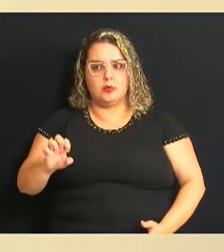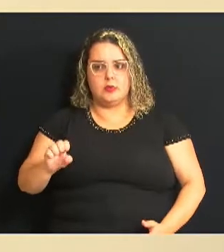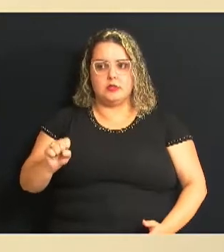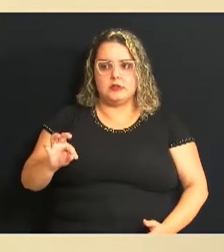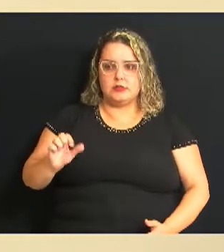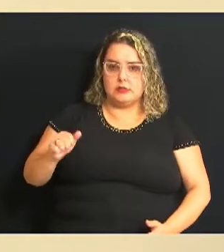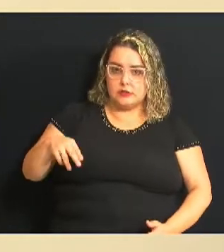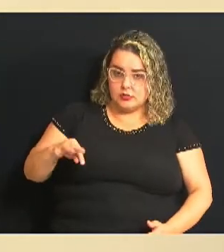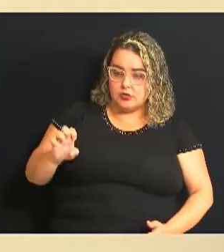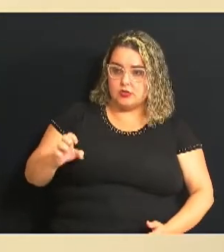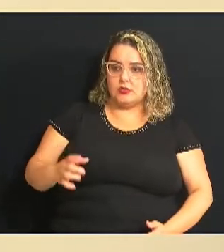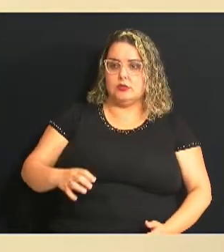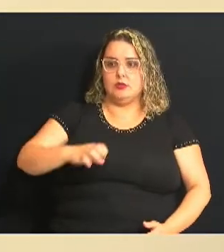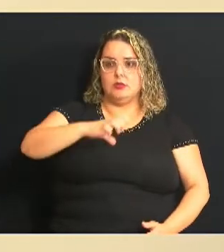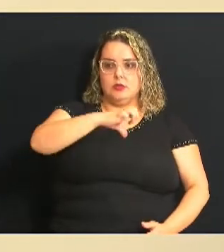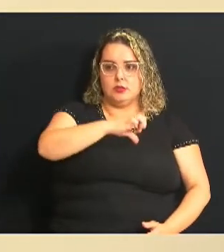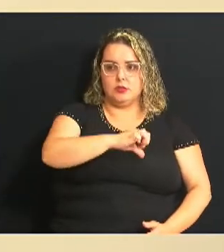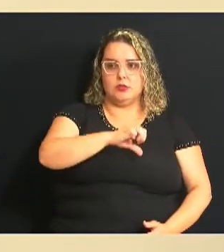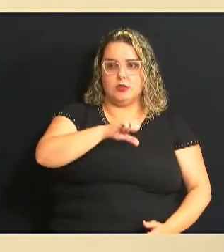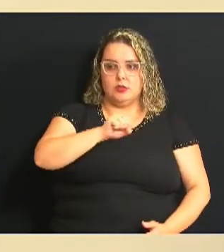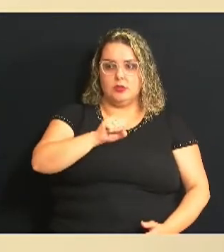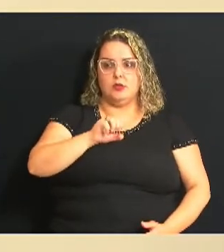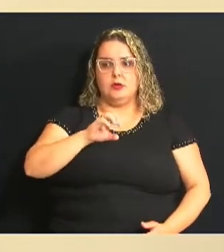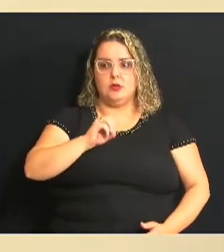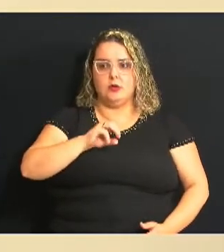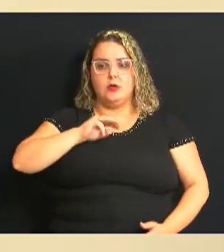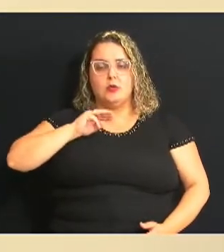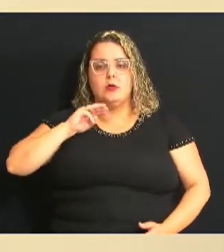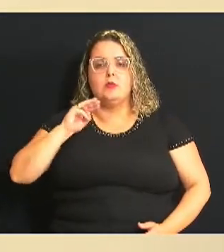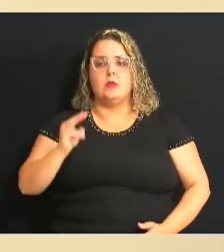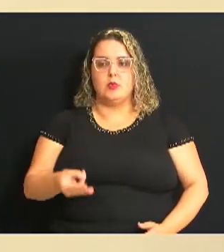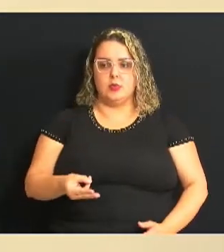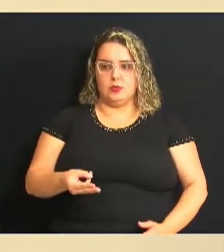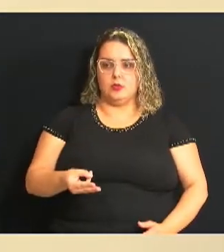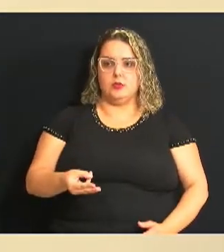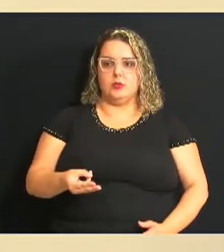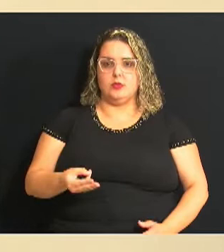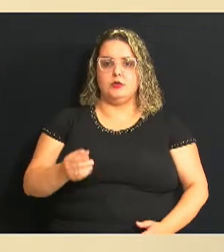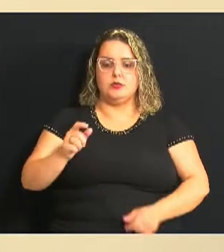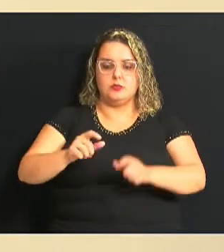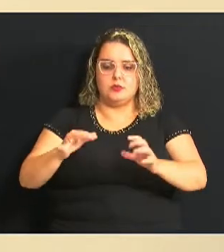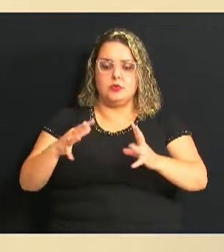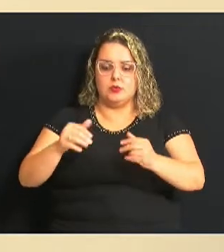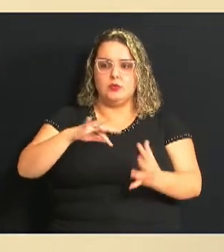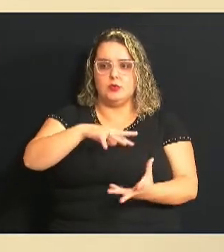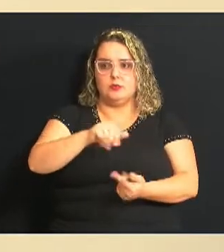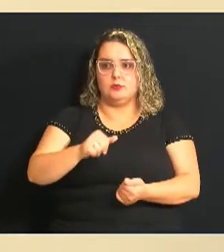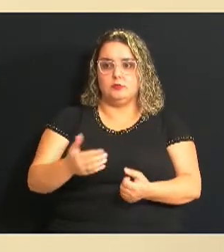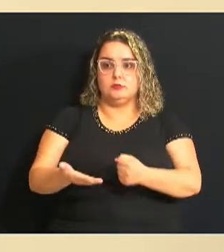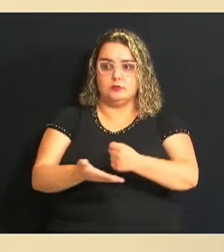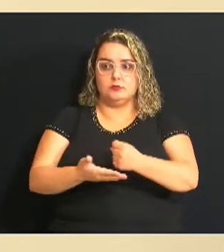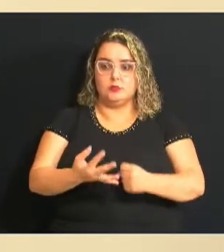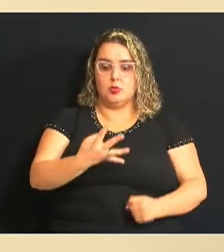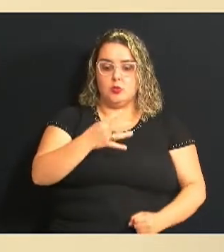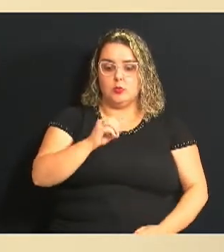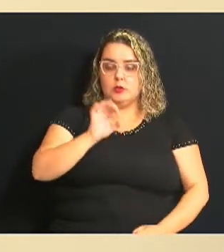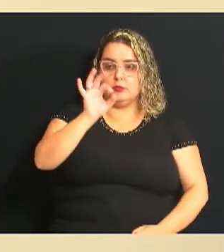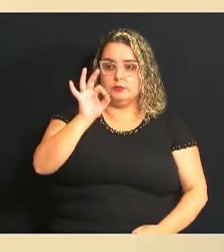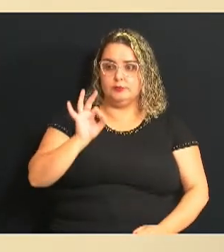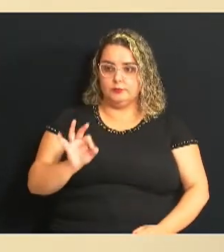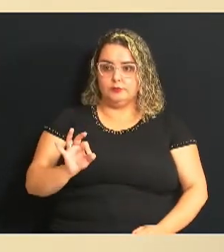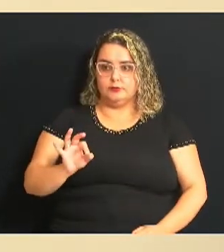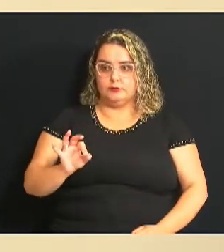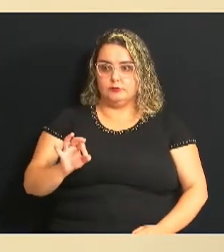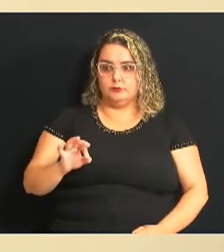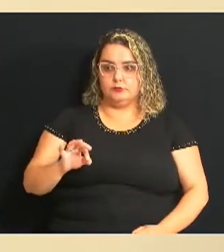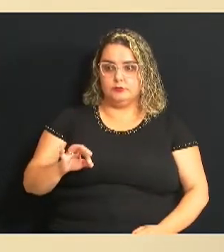aproximadamente 980 milhões de pessoas em todo o mundo. Basicamente 40% do universo